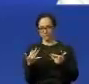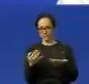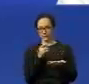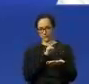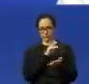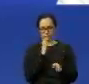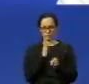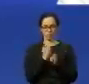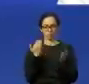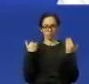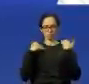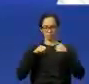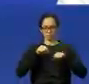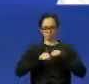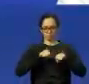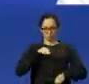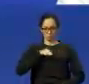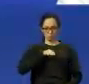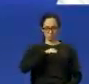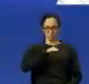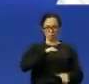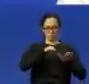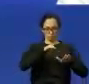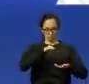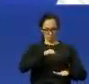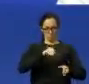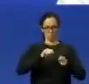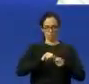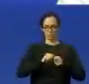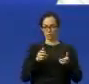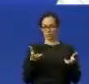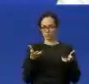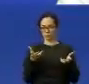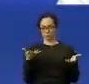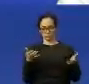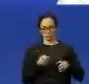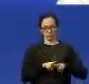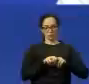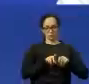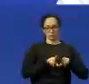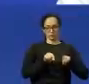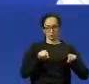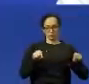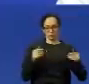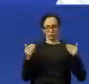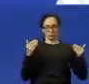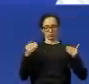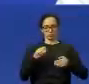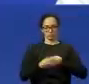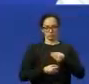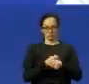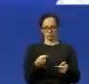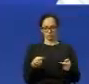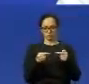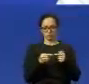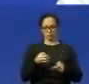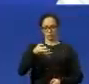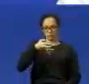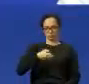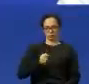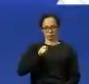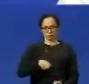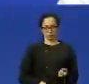passeio, que desejava fazer o percurso o mais devagar possível, escolhendo para isso uma das combinações propostas, combinação